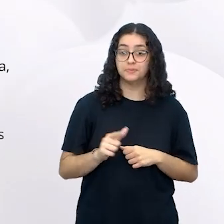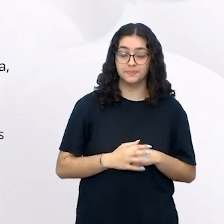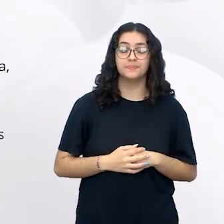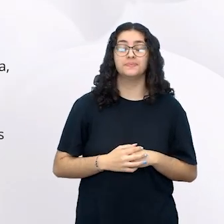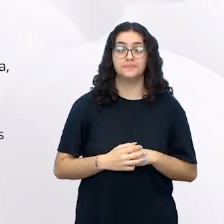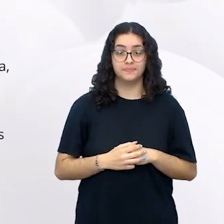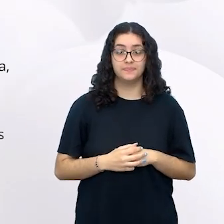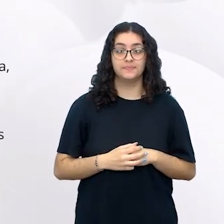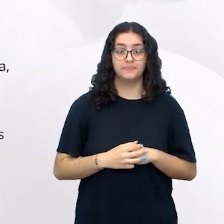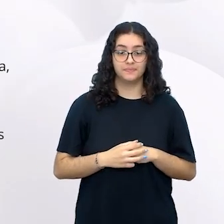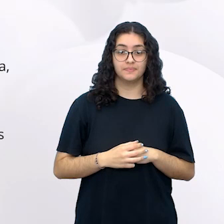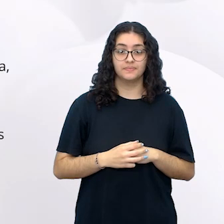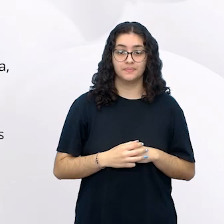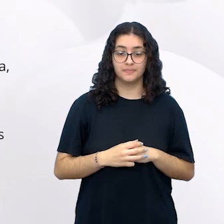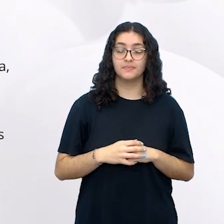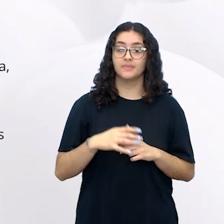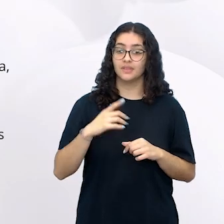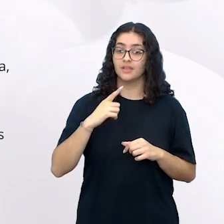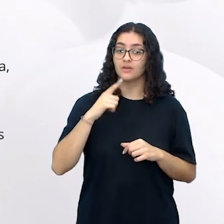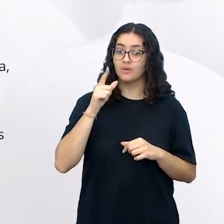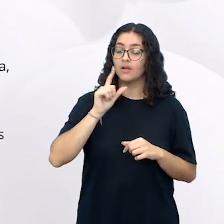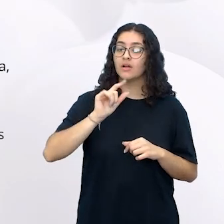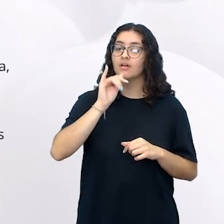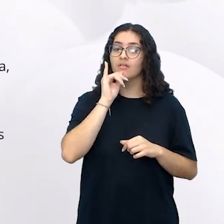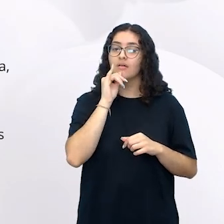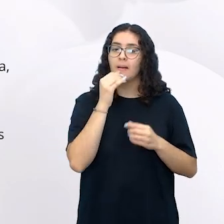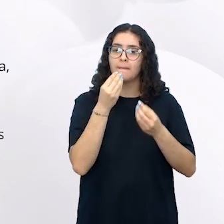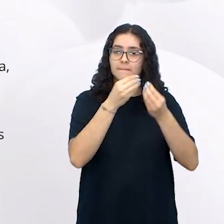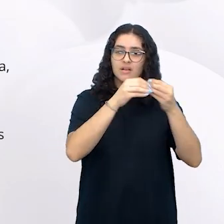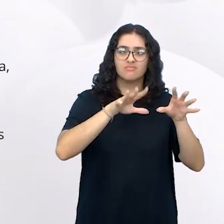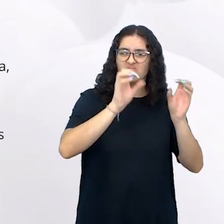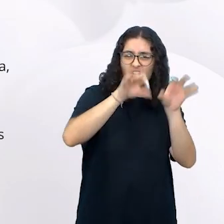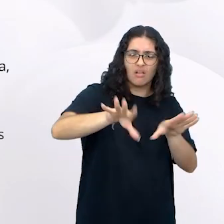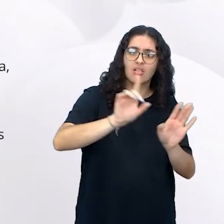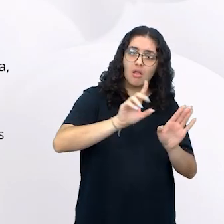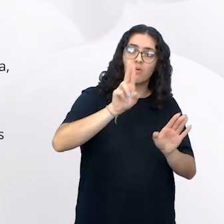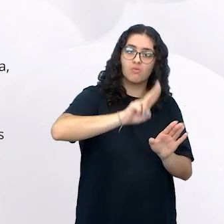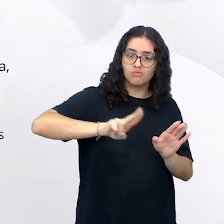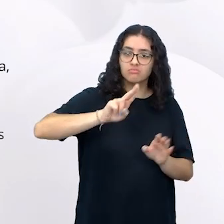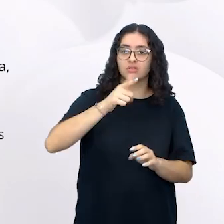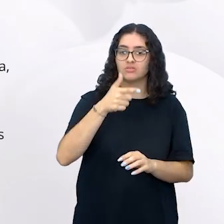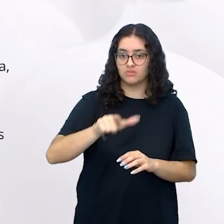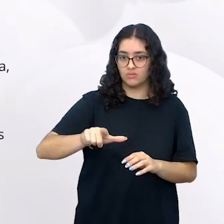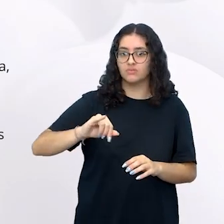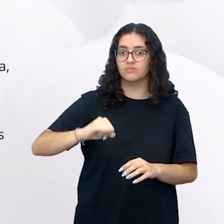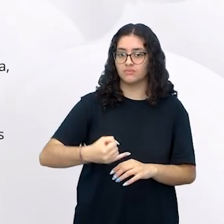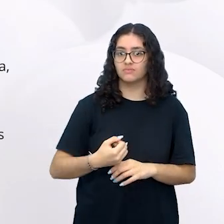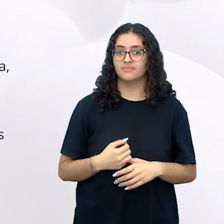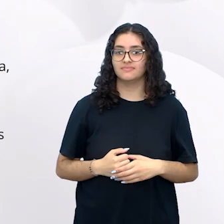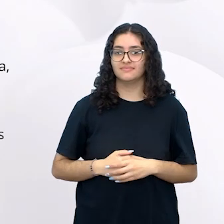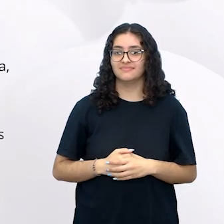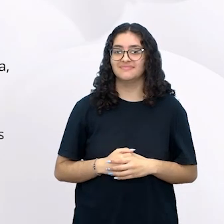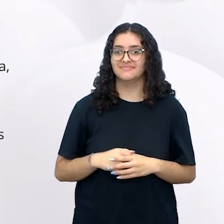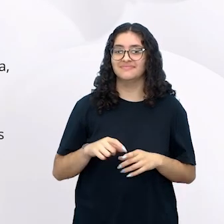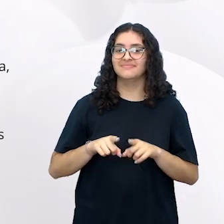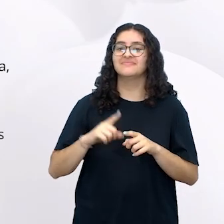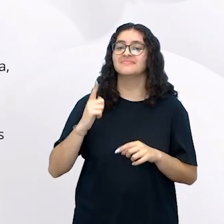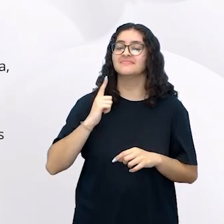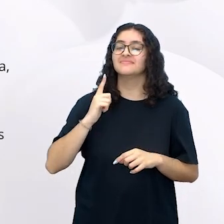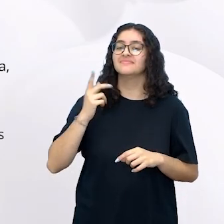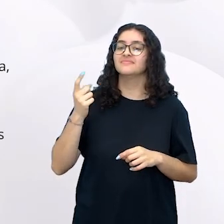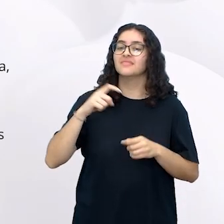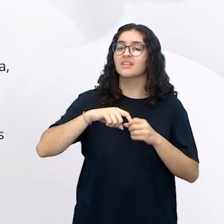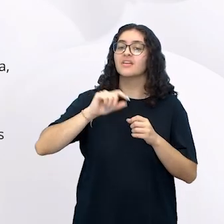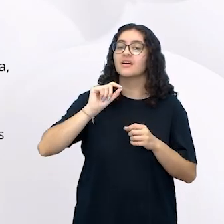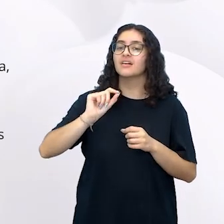que aquele material não se perca e não seja descartado, e o ciclo biológico, onde a gente retorna ao sistema